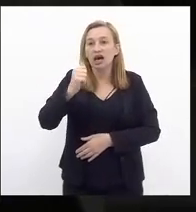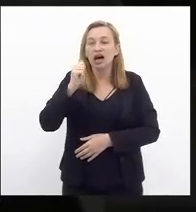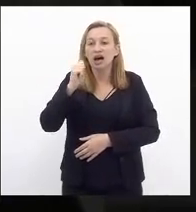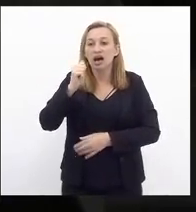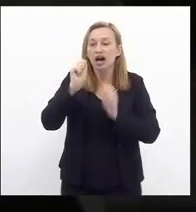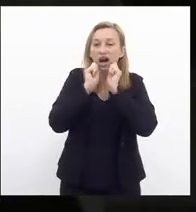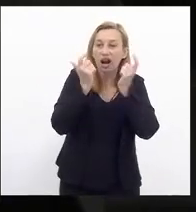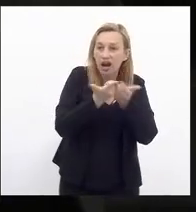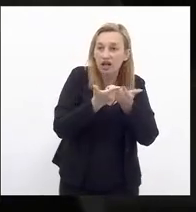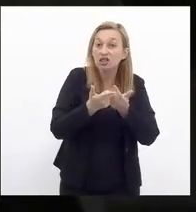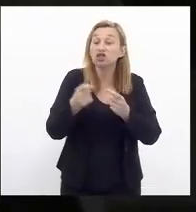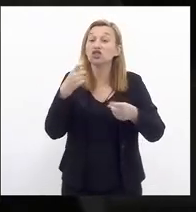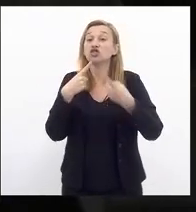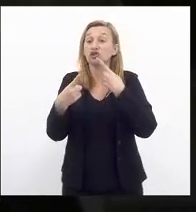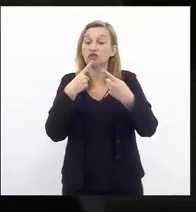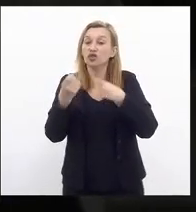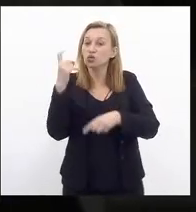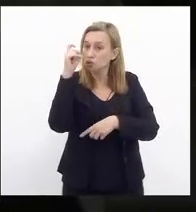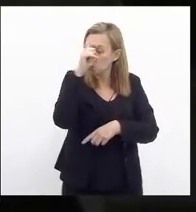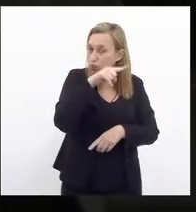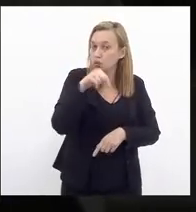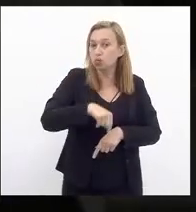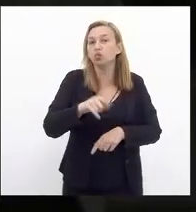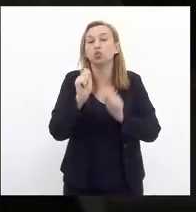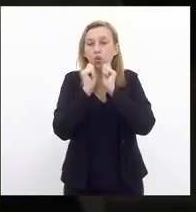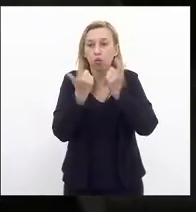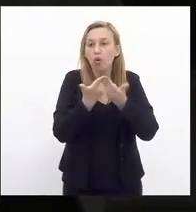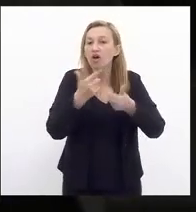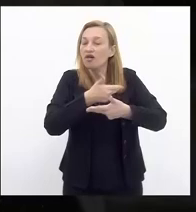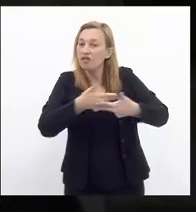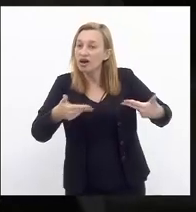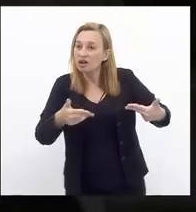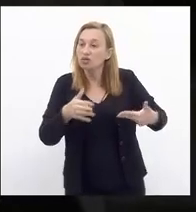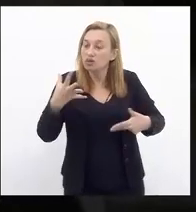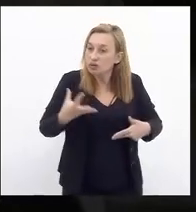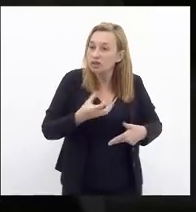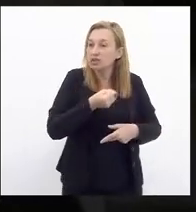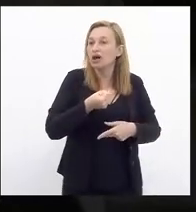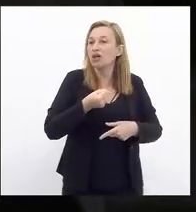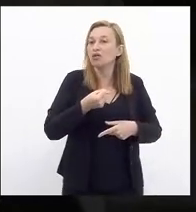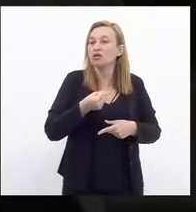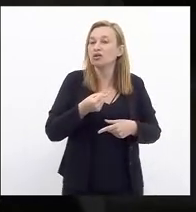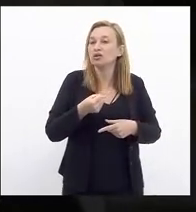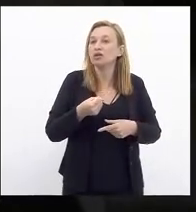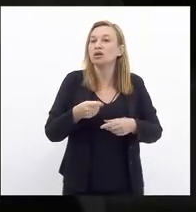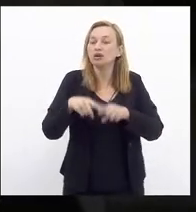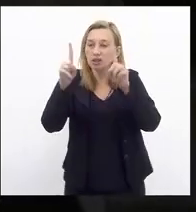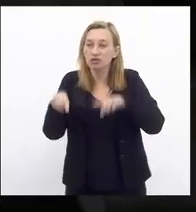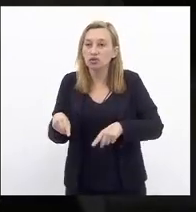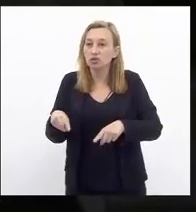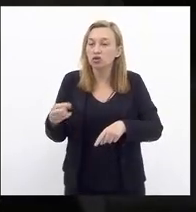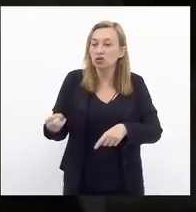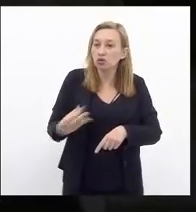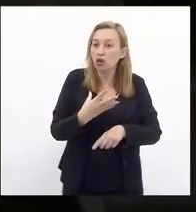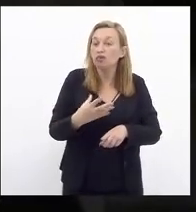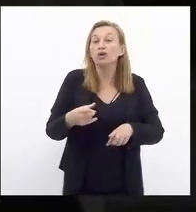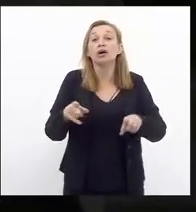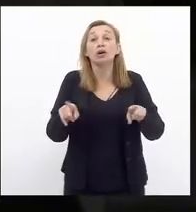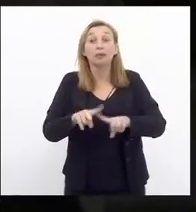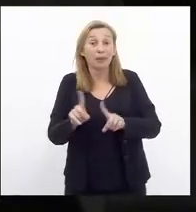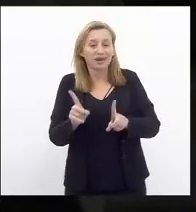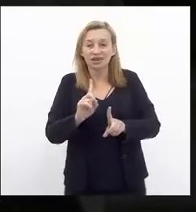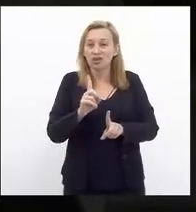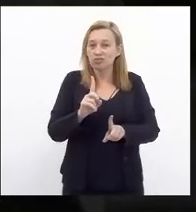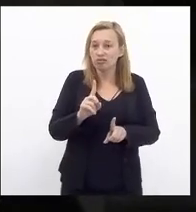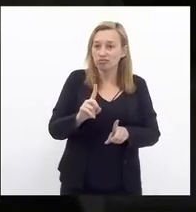isso o debate difícil e duro aqui na LED muitos elementos foram preservados para Os Atuais servidores mas também isso não é isso